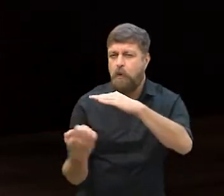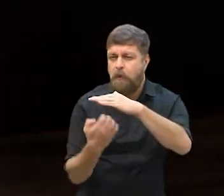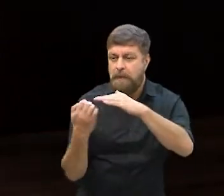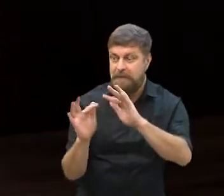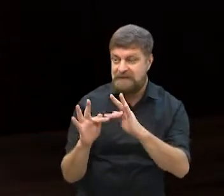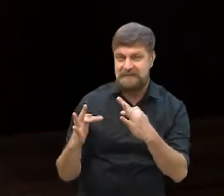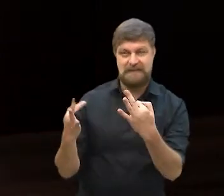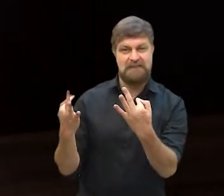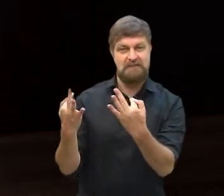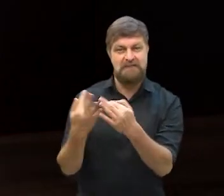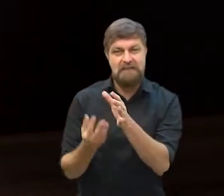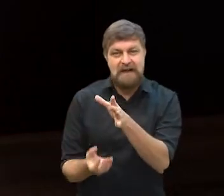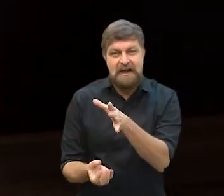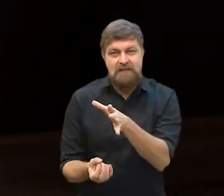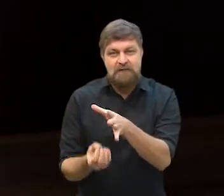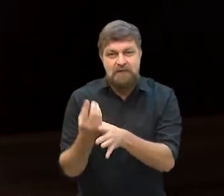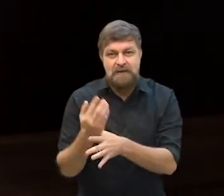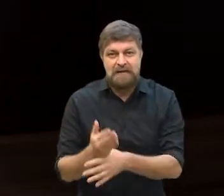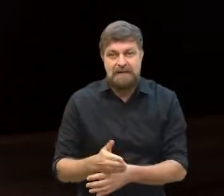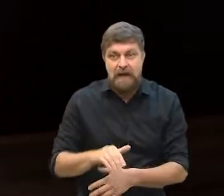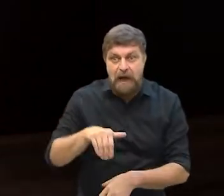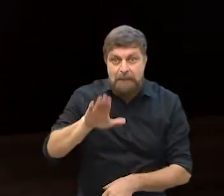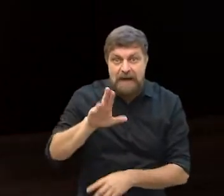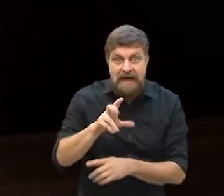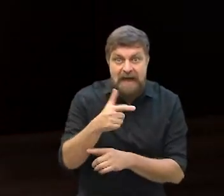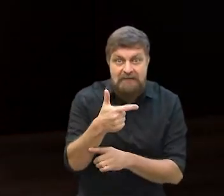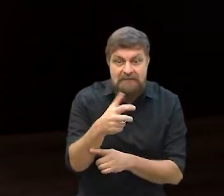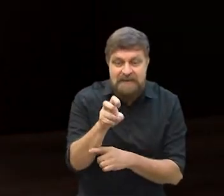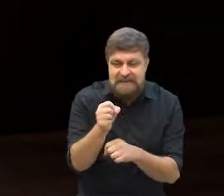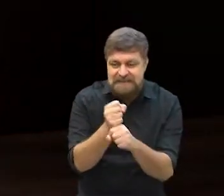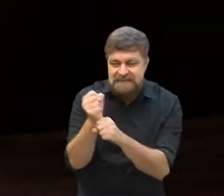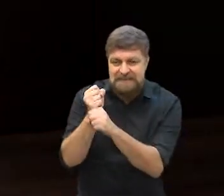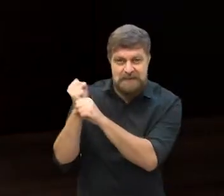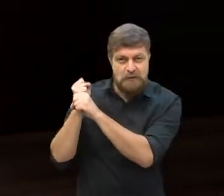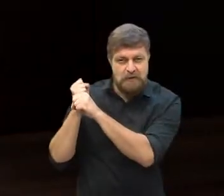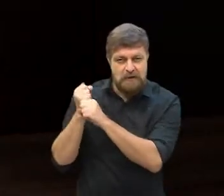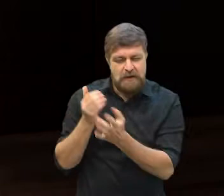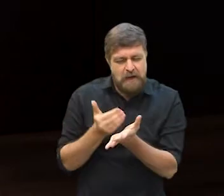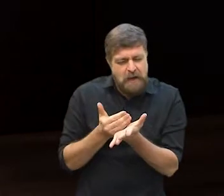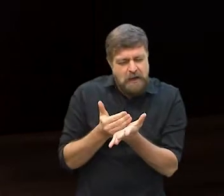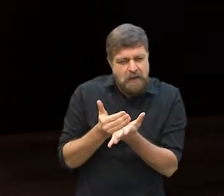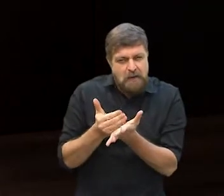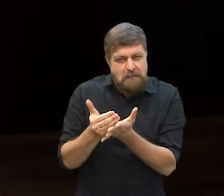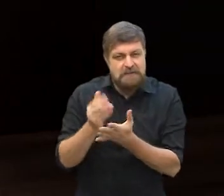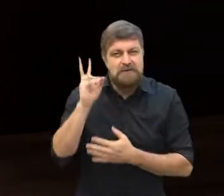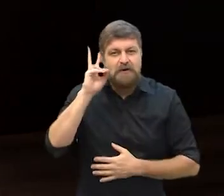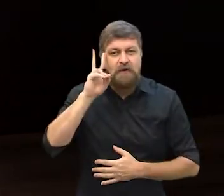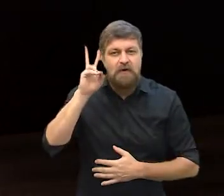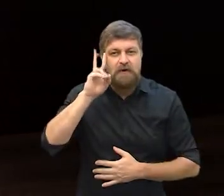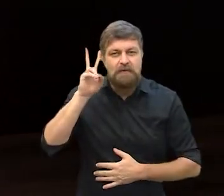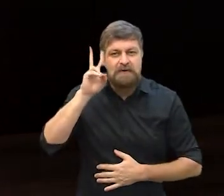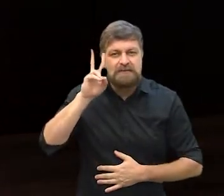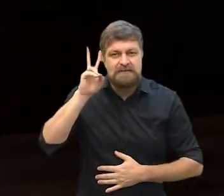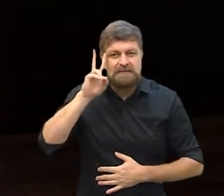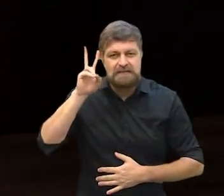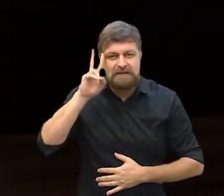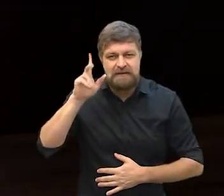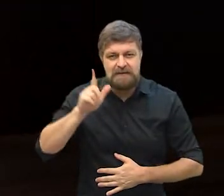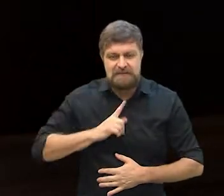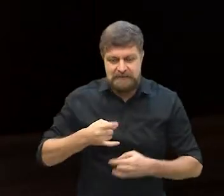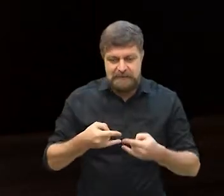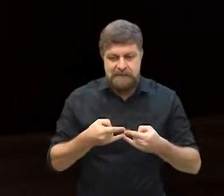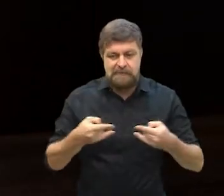empresa familiar fundada há mais de 25 anos, que começou com uma história de um